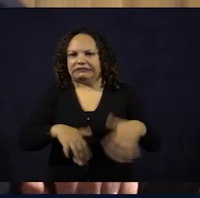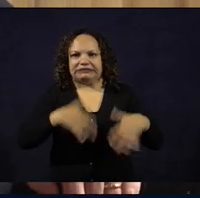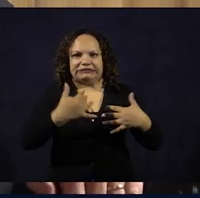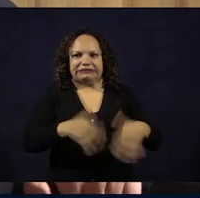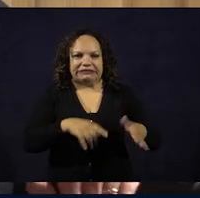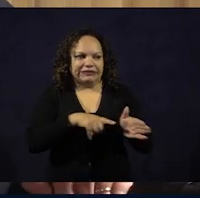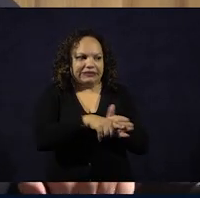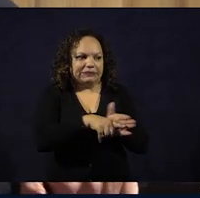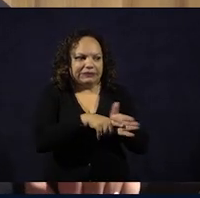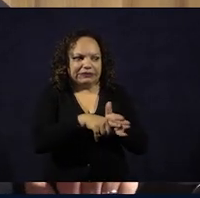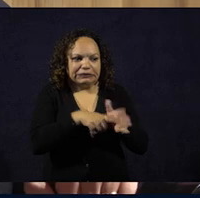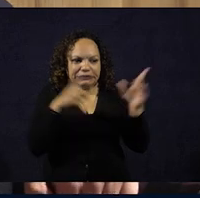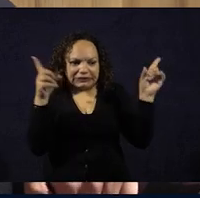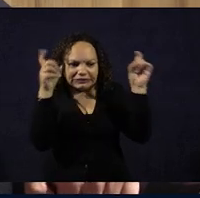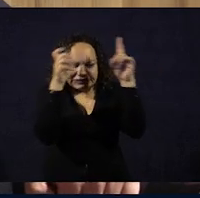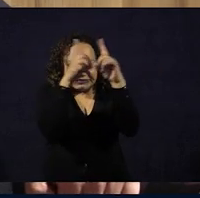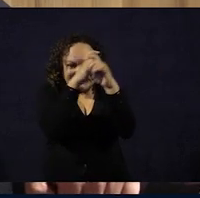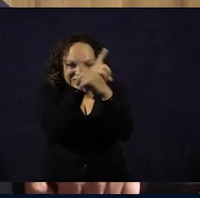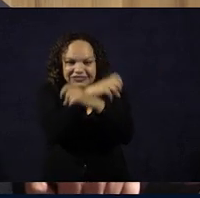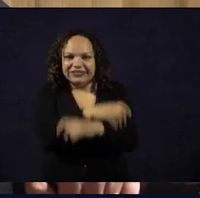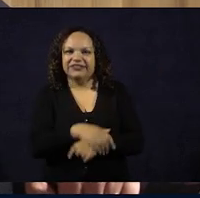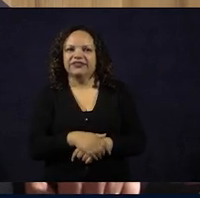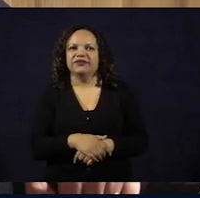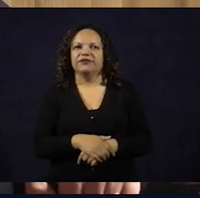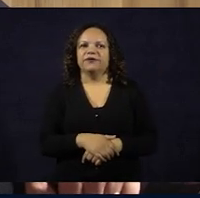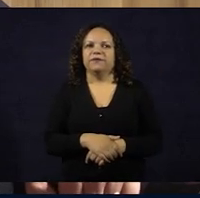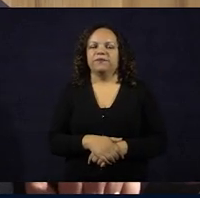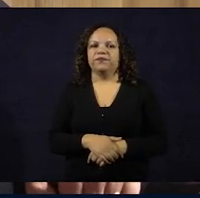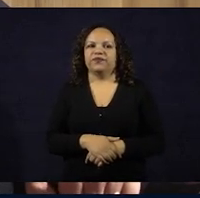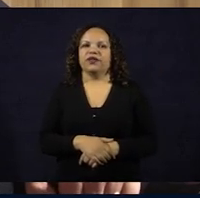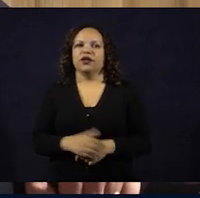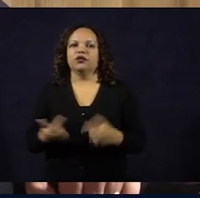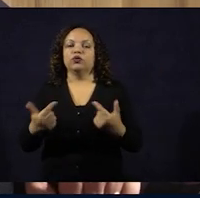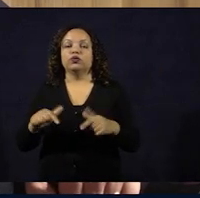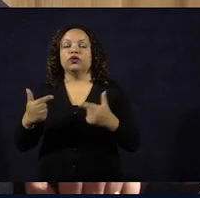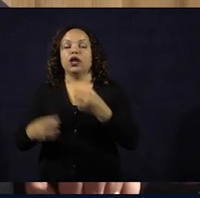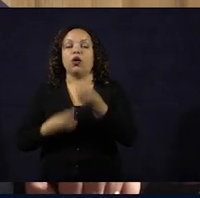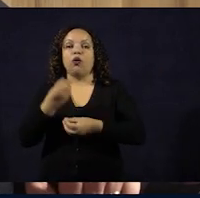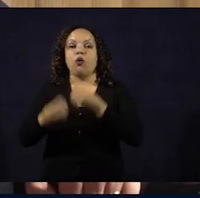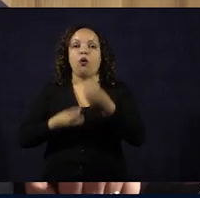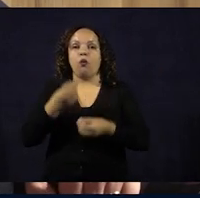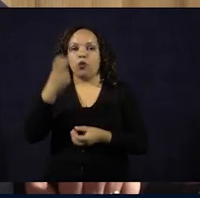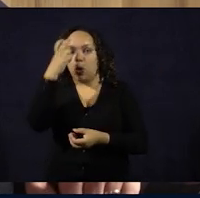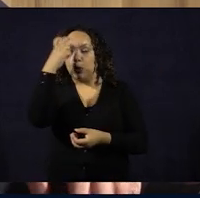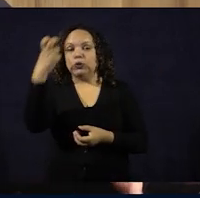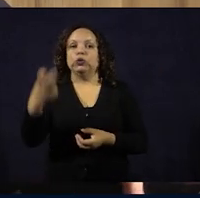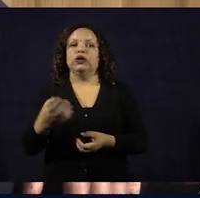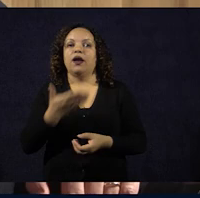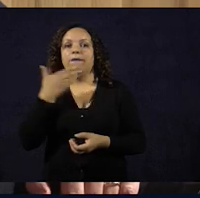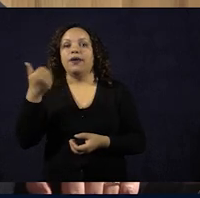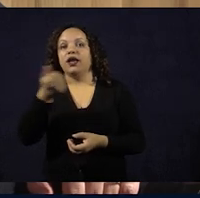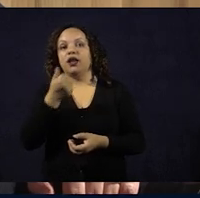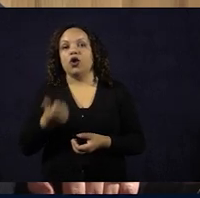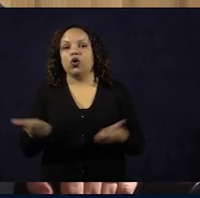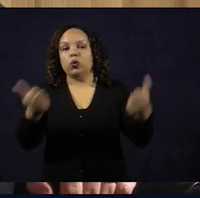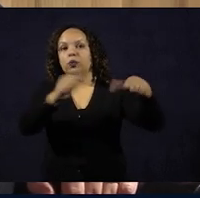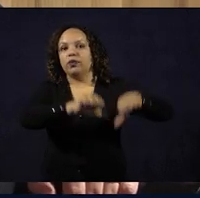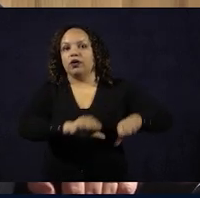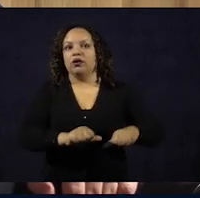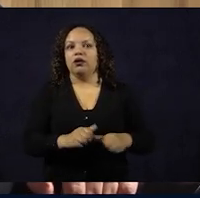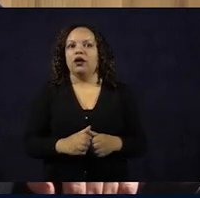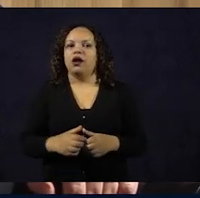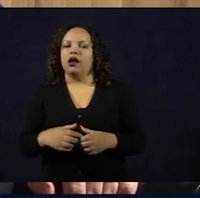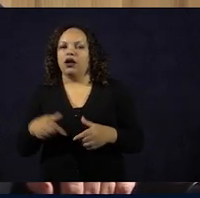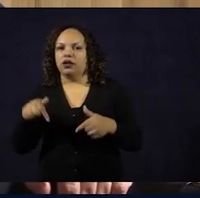aqui mas de fato assim Acho que não tem cultura melhor ou pior né a nossa cultura é a cultura de Palma aqui